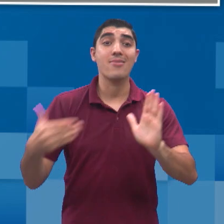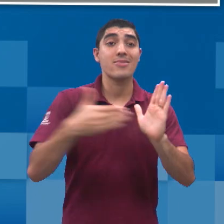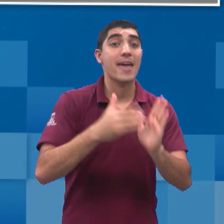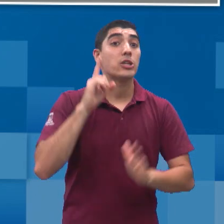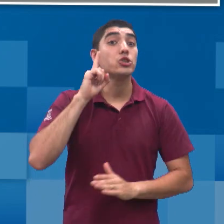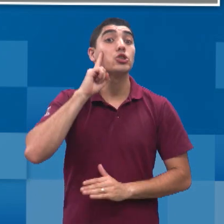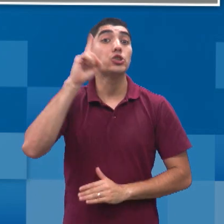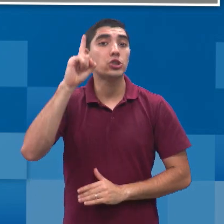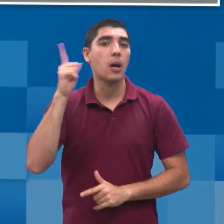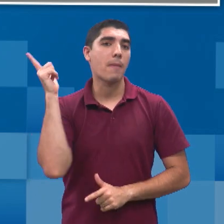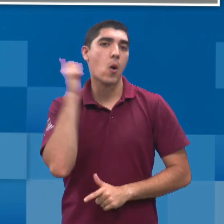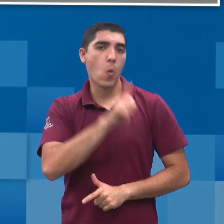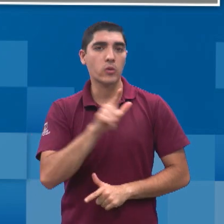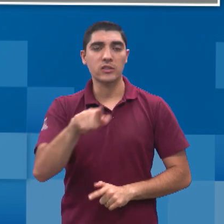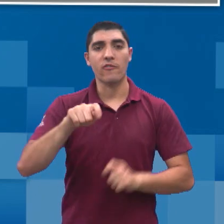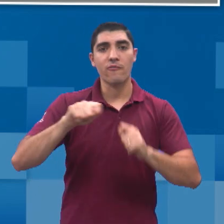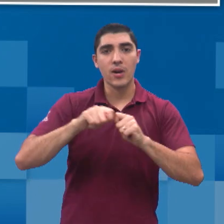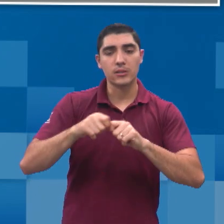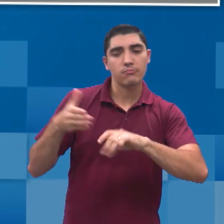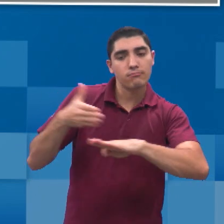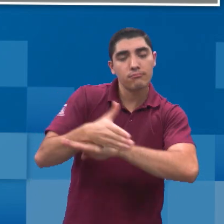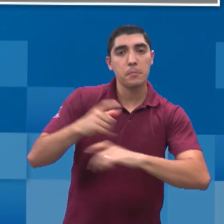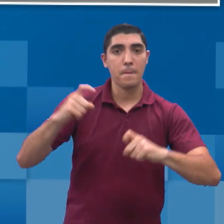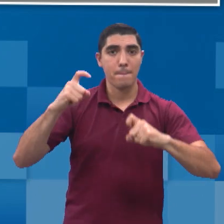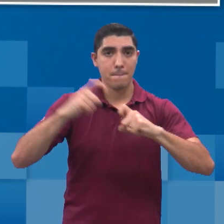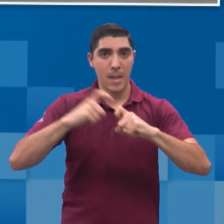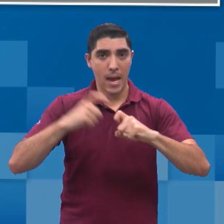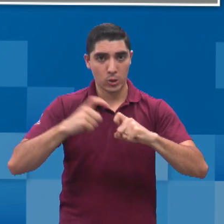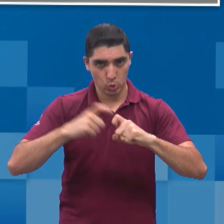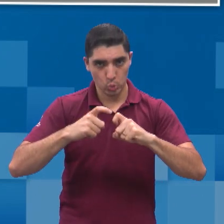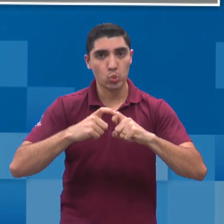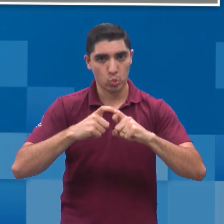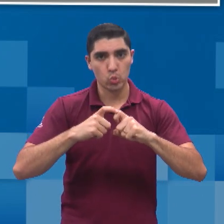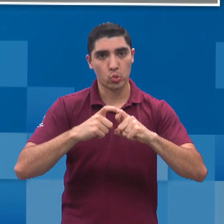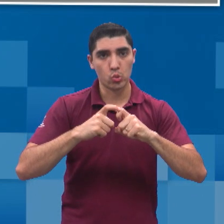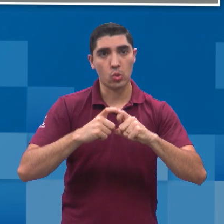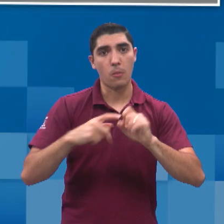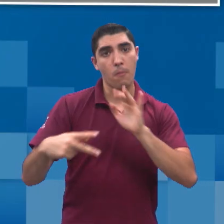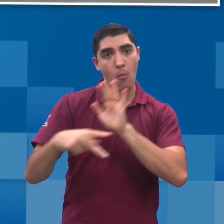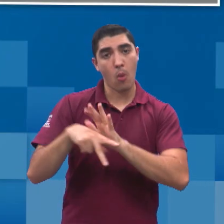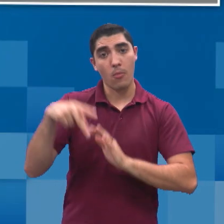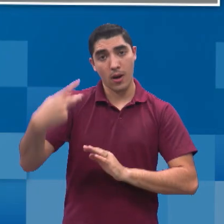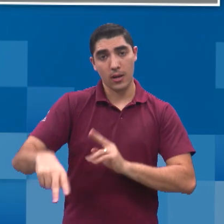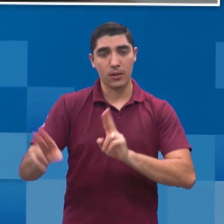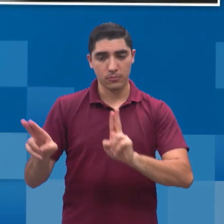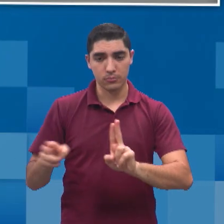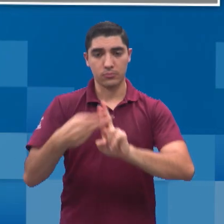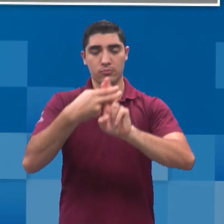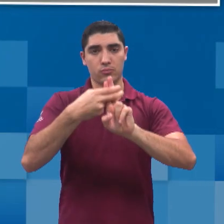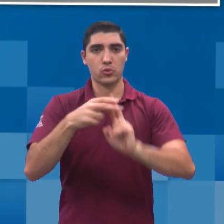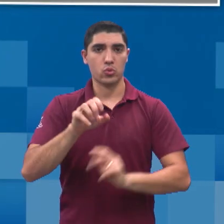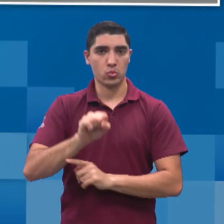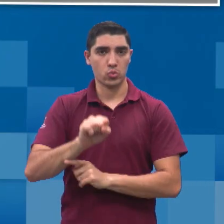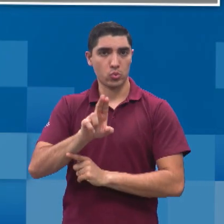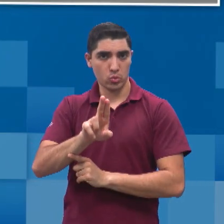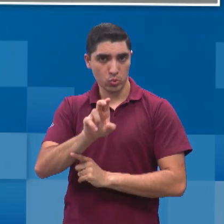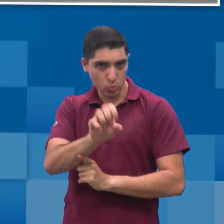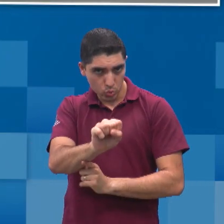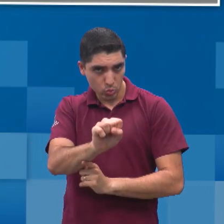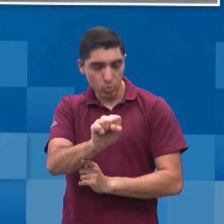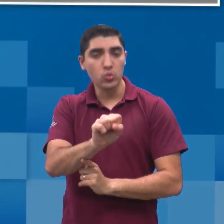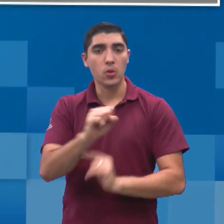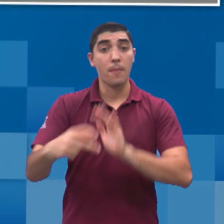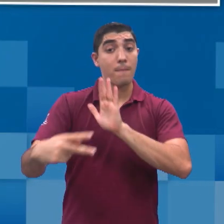a realização de consultas médicas eletivas no âmbito do Sistema Único de Saúde,